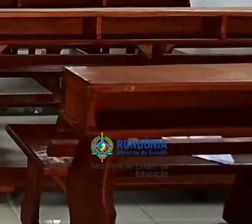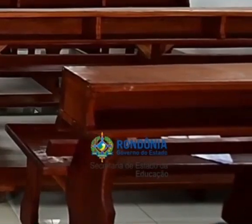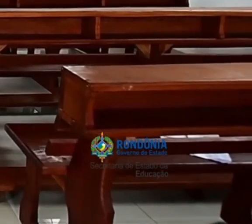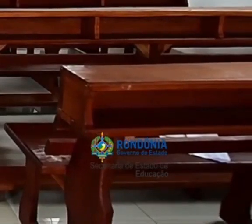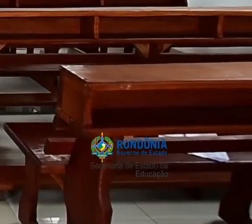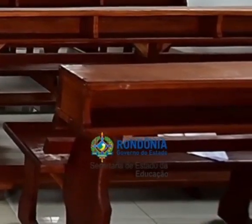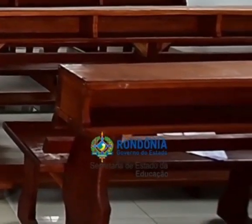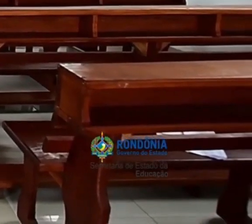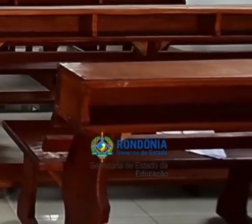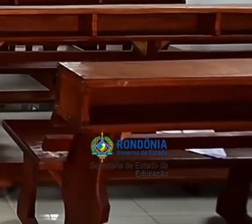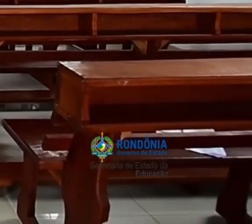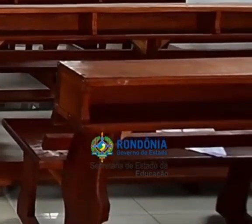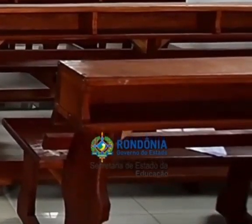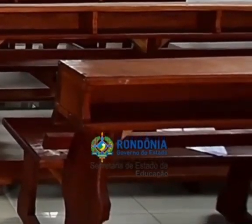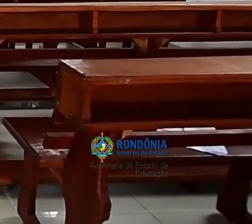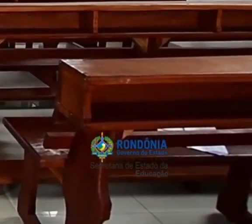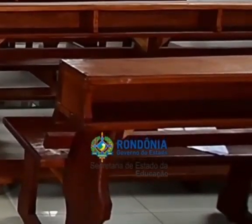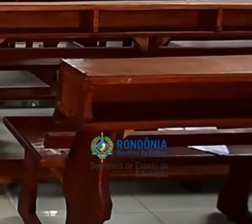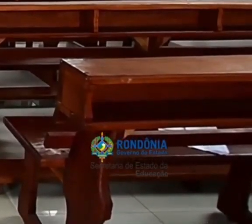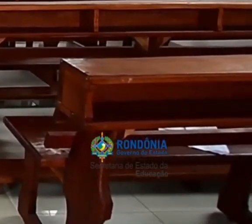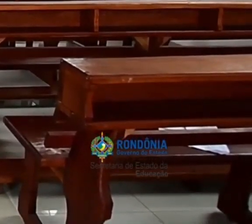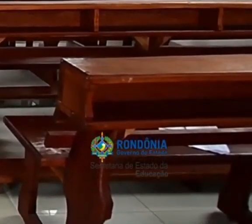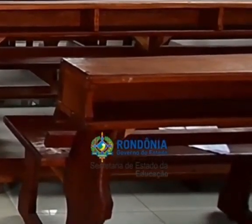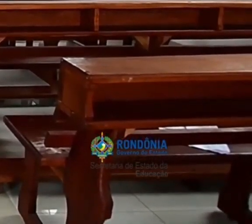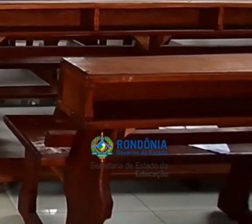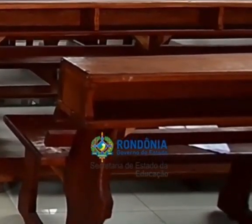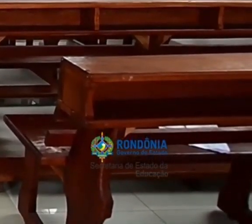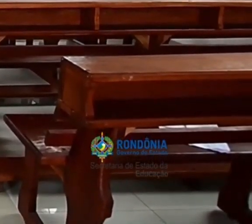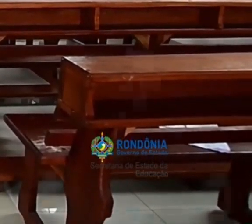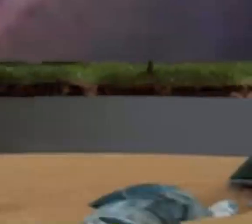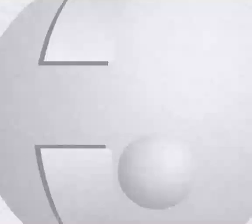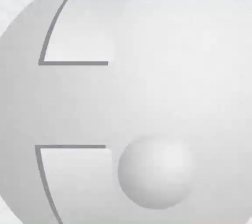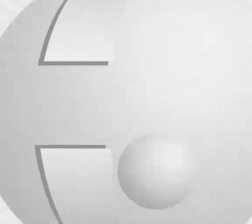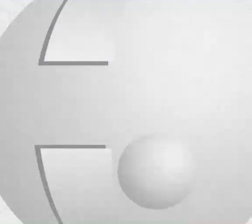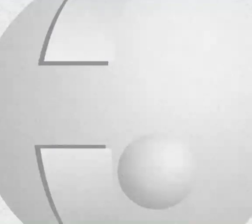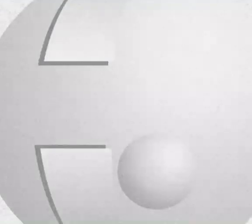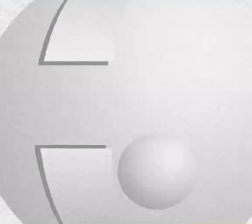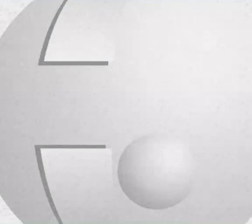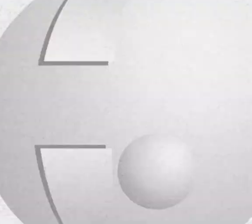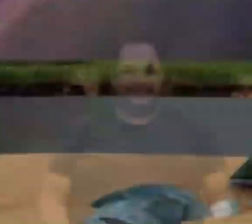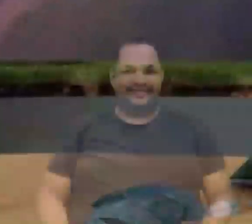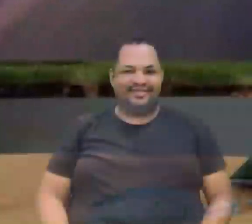bravura por todo o sertão brasileiro.